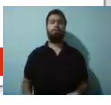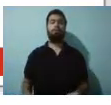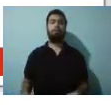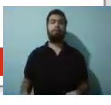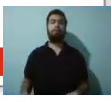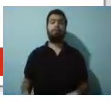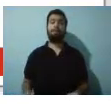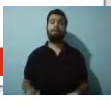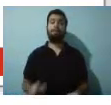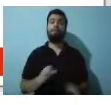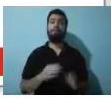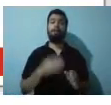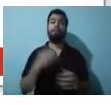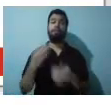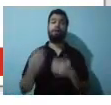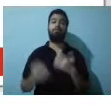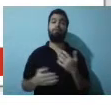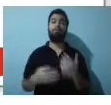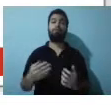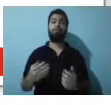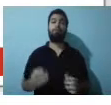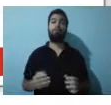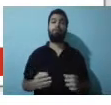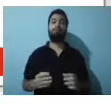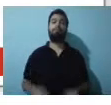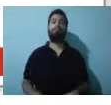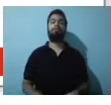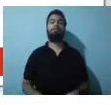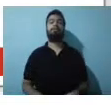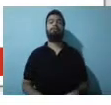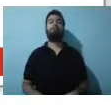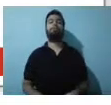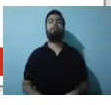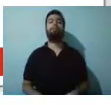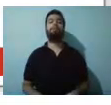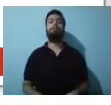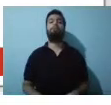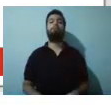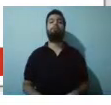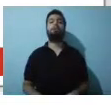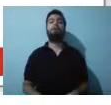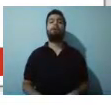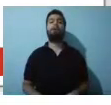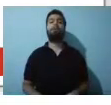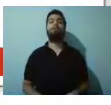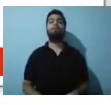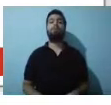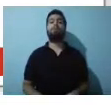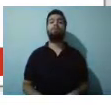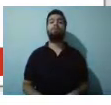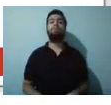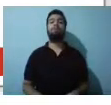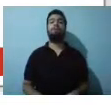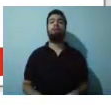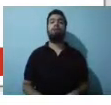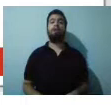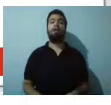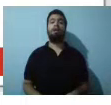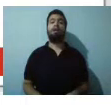No sistema capitalista, vamos falar aí da autorregulação do mercado e a política da austeridade, né? No sistema capitalista, uma das suas características mais